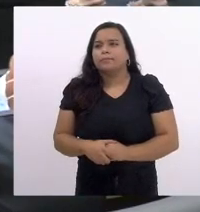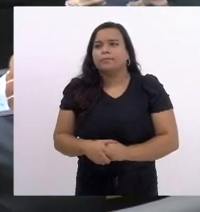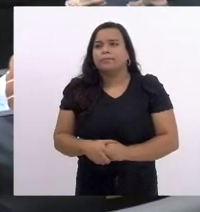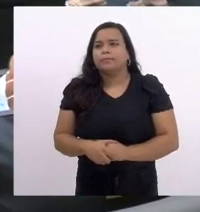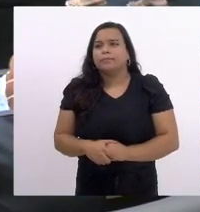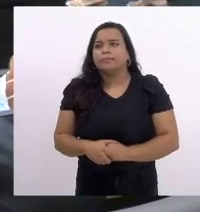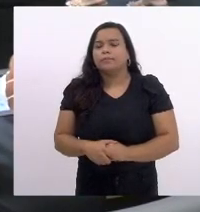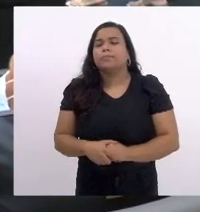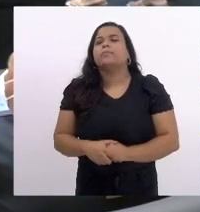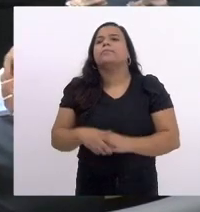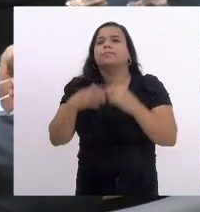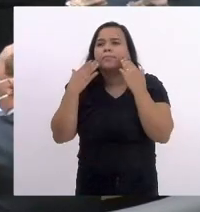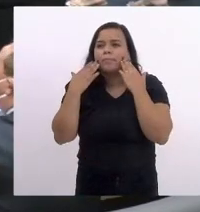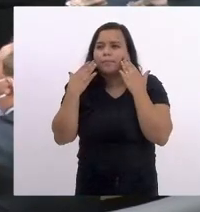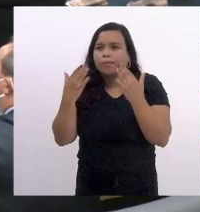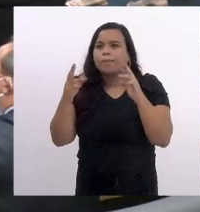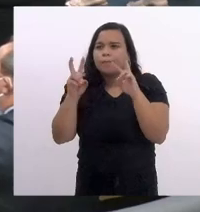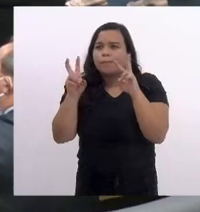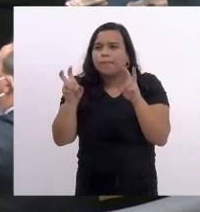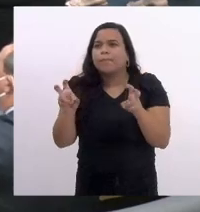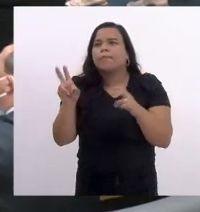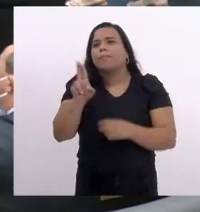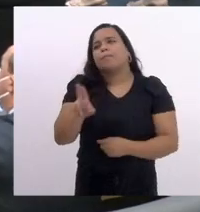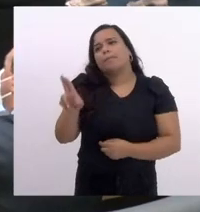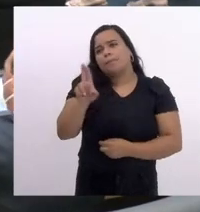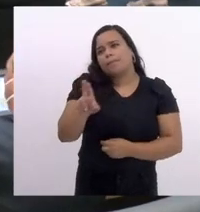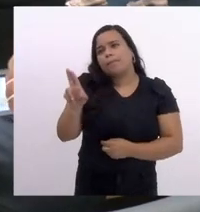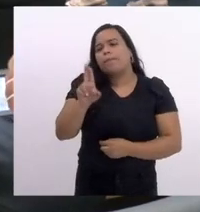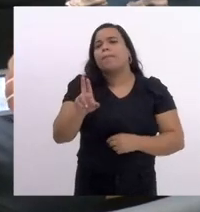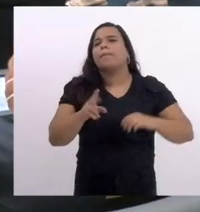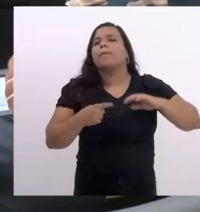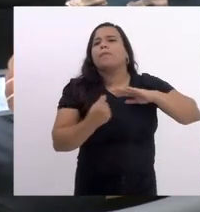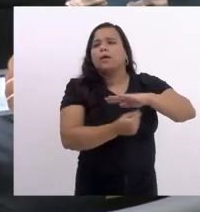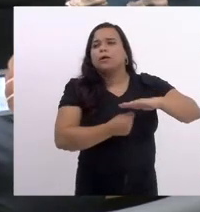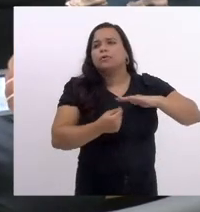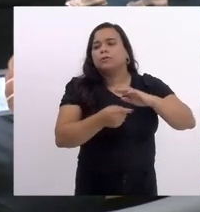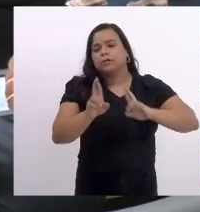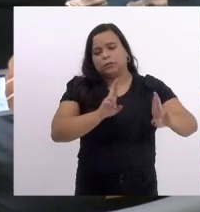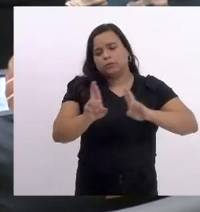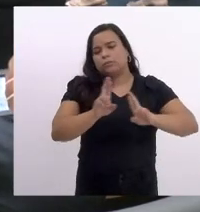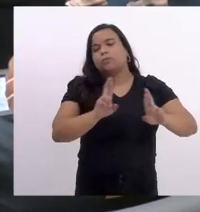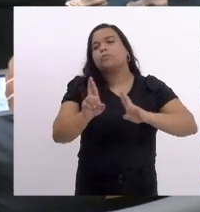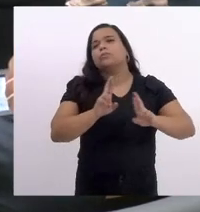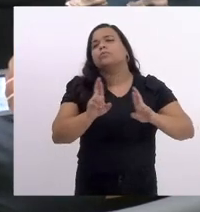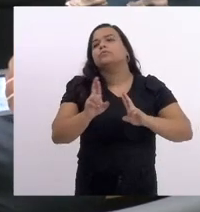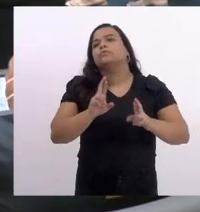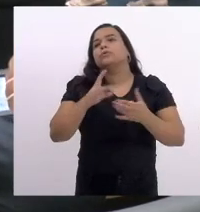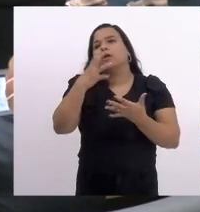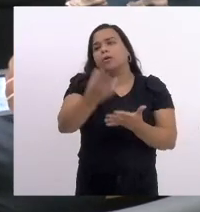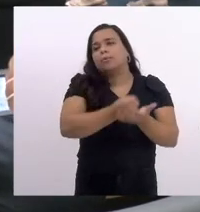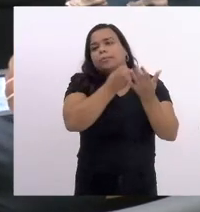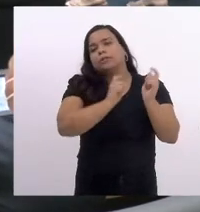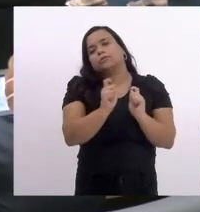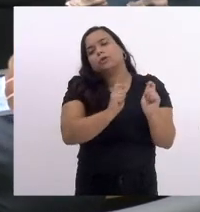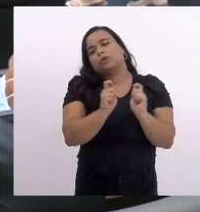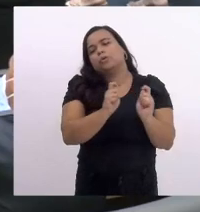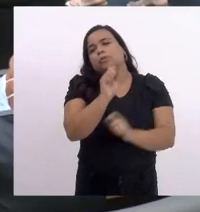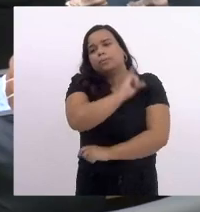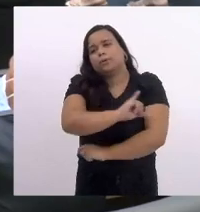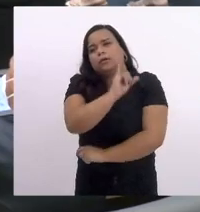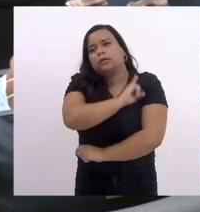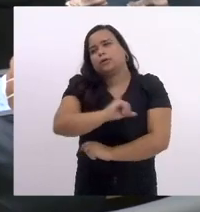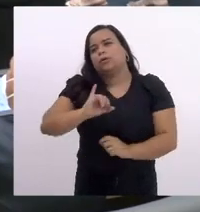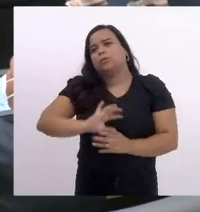Que dispõe sobre a utilização dos recursos do Fundo de Recuperação Econômica dos Municípios Fluminense, FREMF, no caso do estado de calamidade homologado